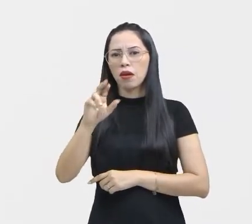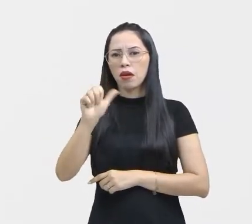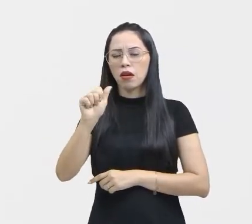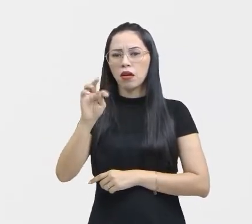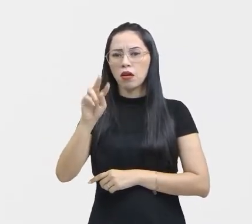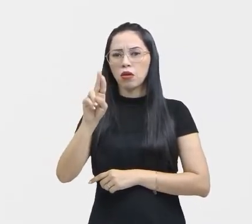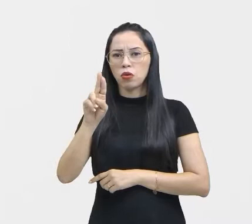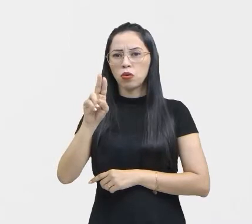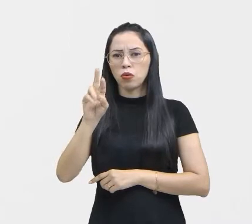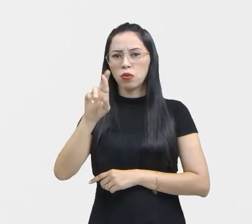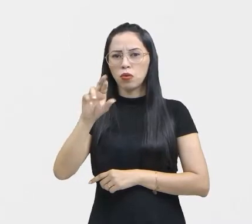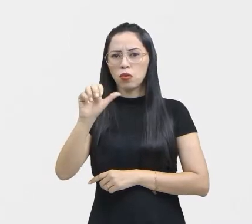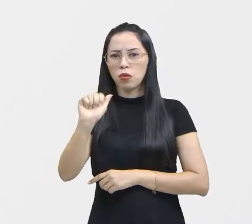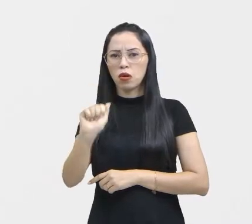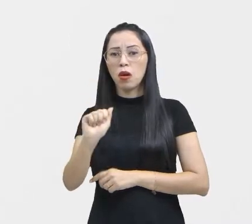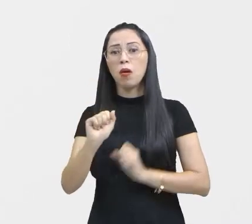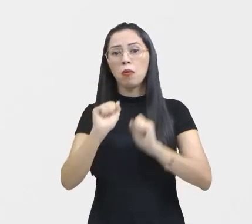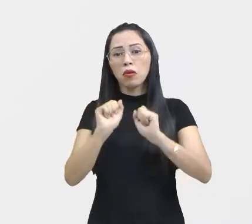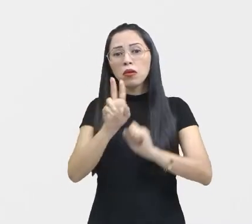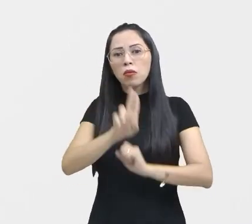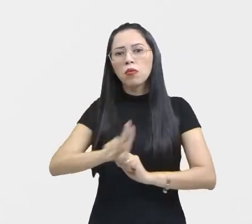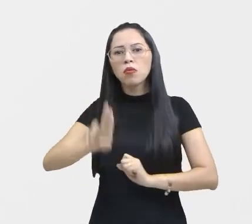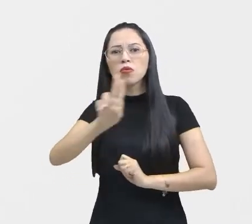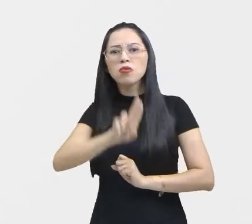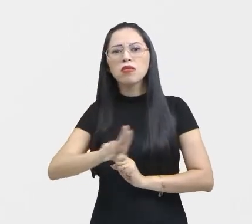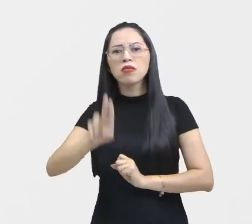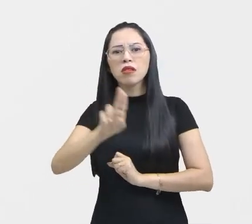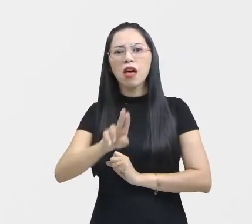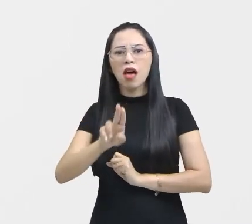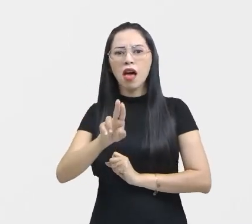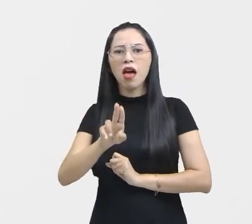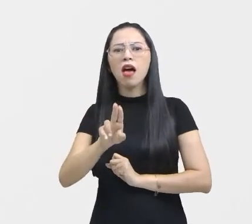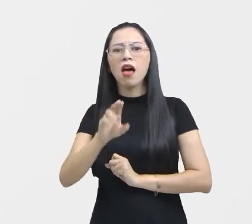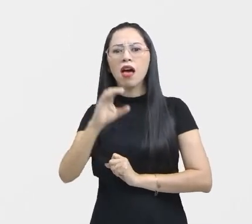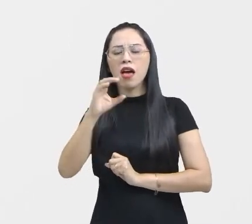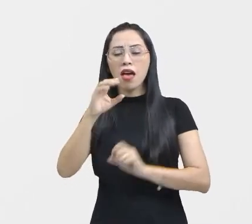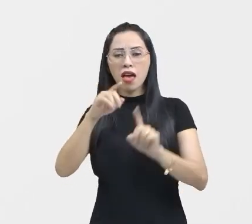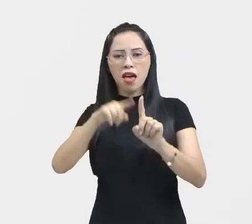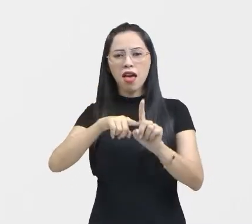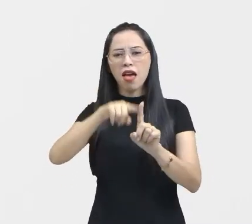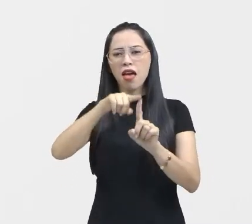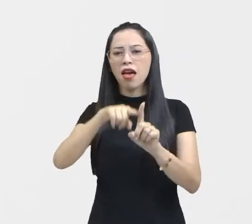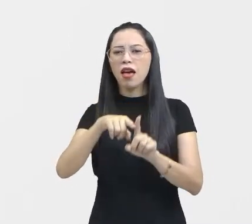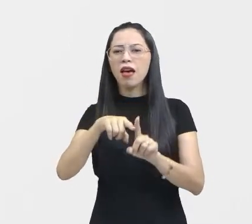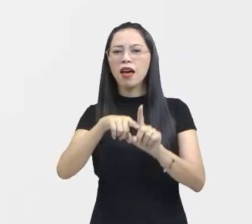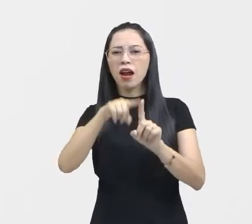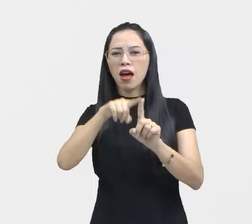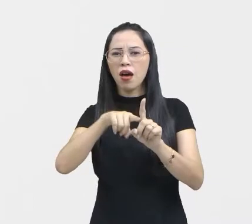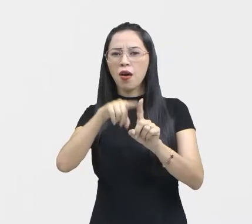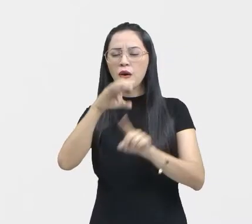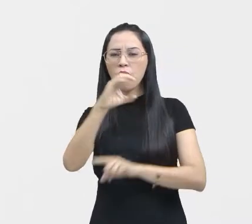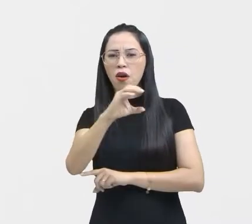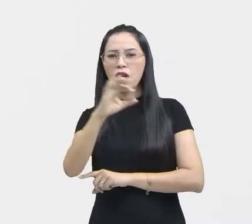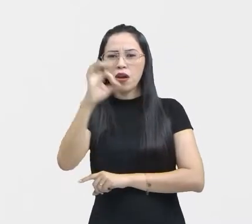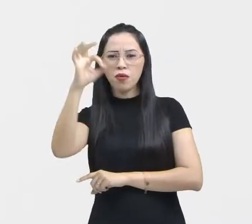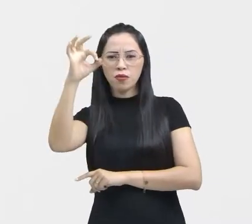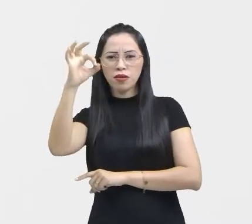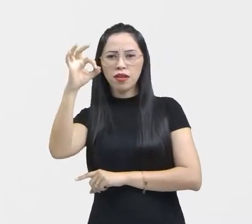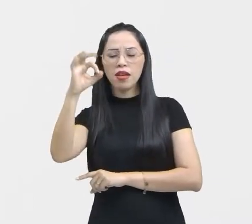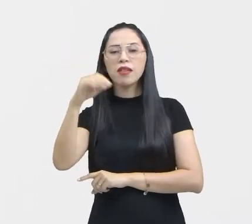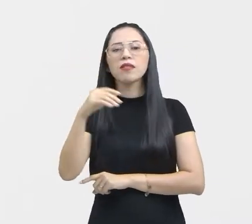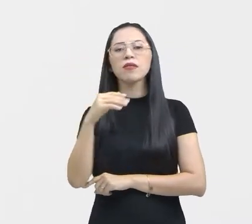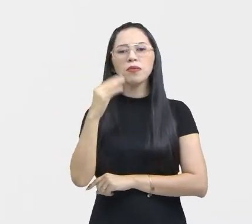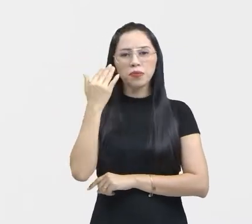o grau Celsius, cujo símbolo é esse que você está vendo aí na telinha, tá? O grau seguido da